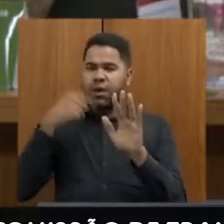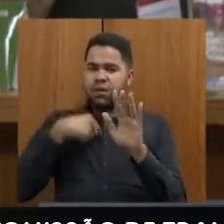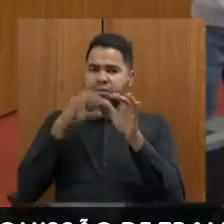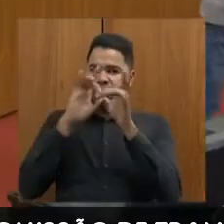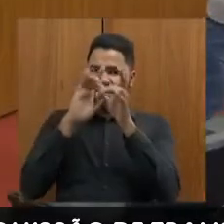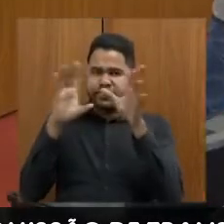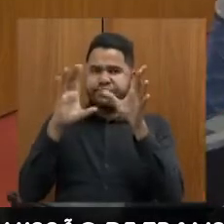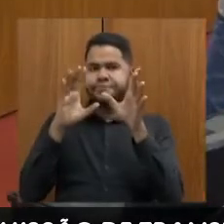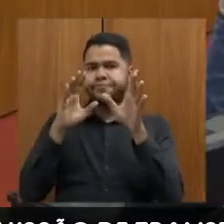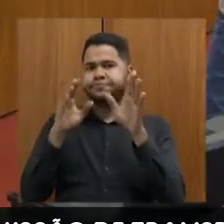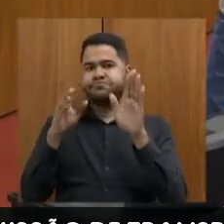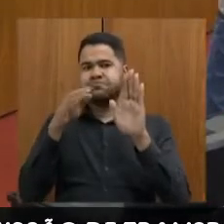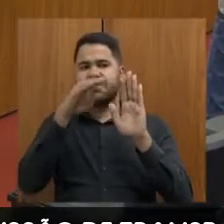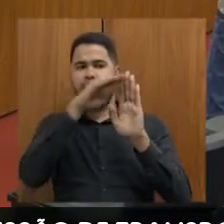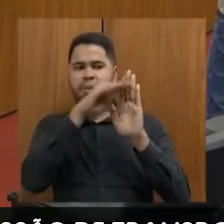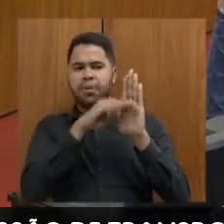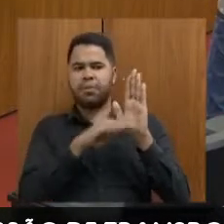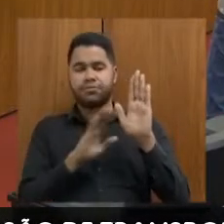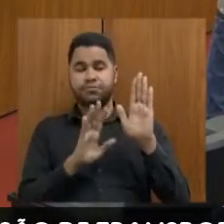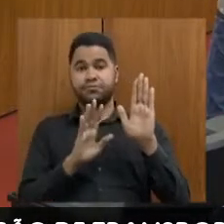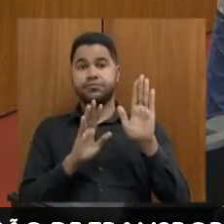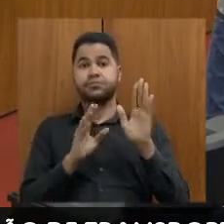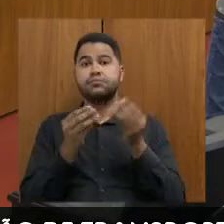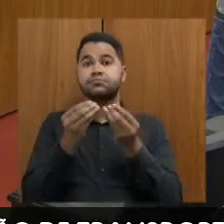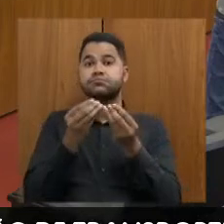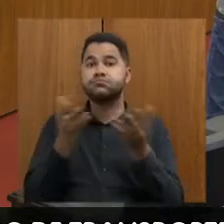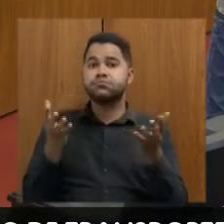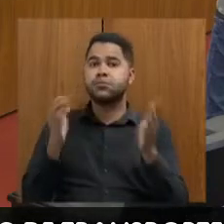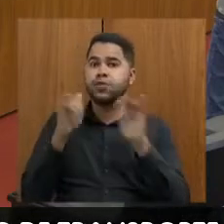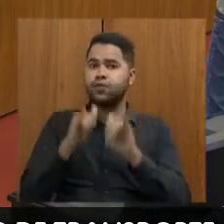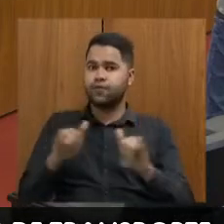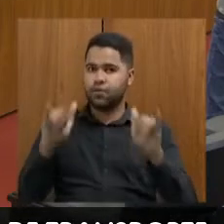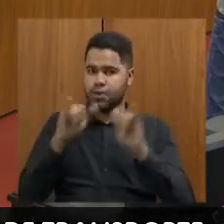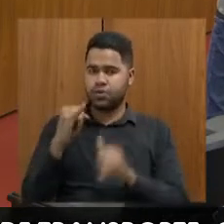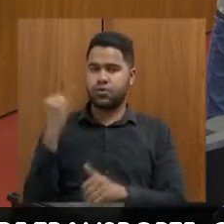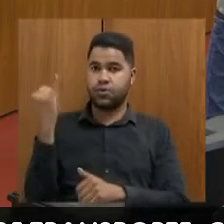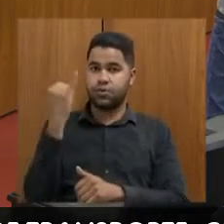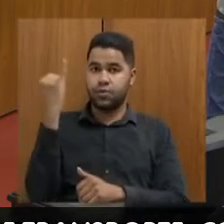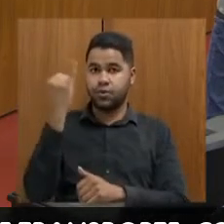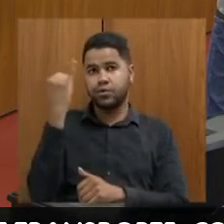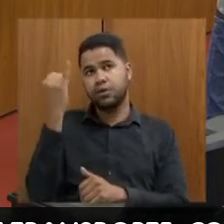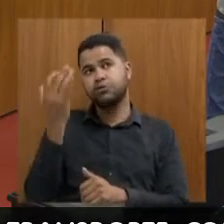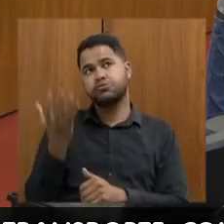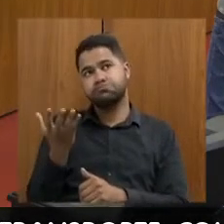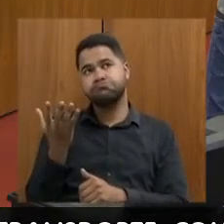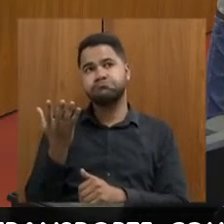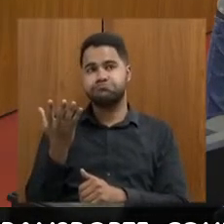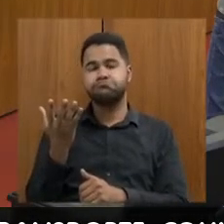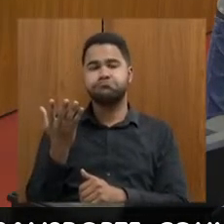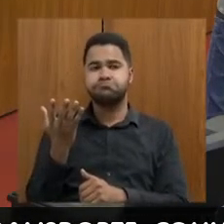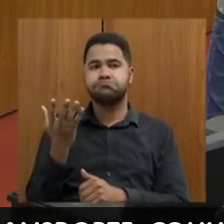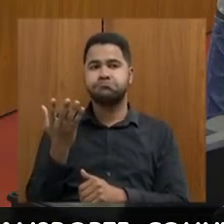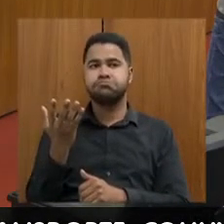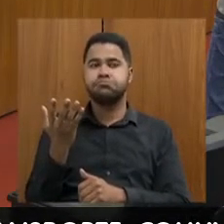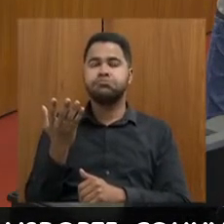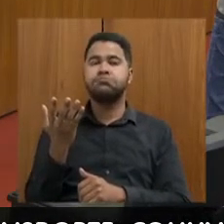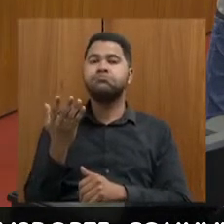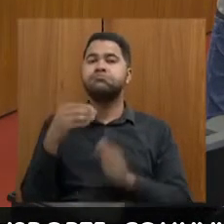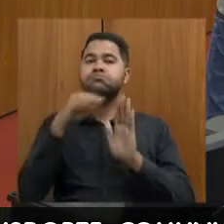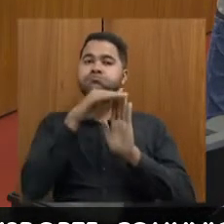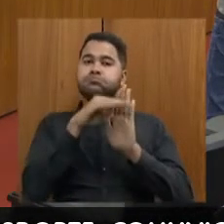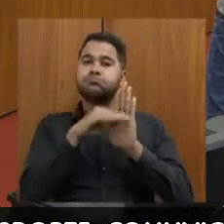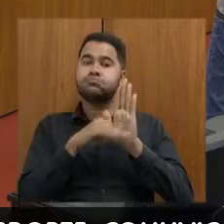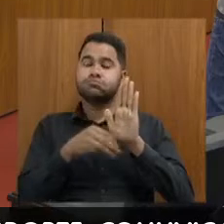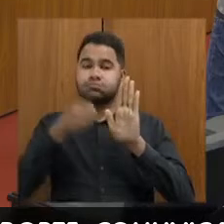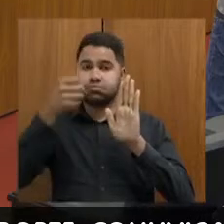de sair um pouquinho do script antes e trazer algumas informações relevantes quase que uma é uma prestação